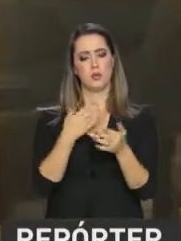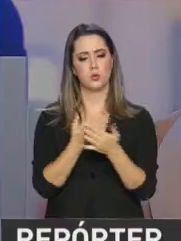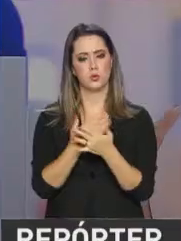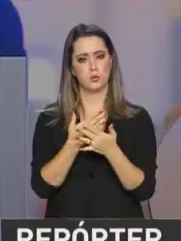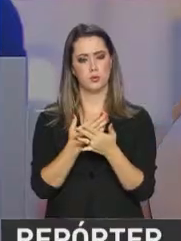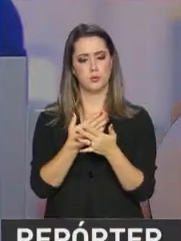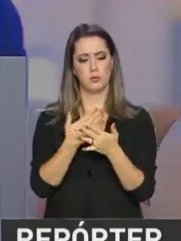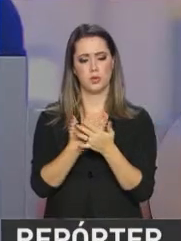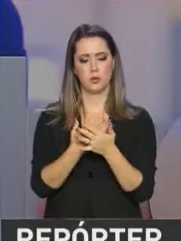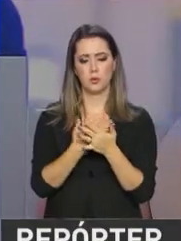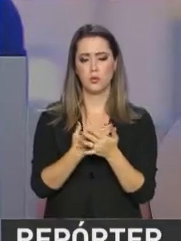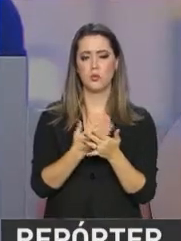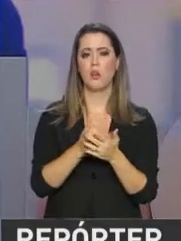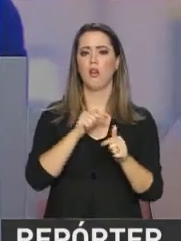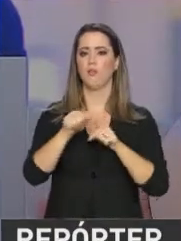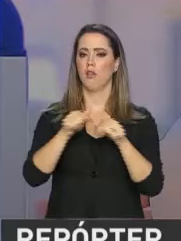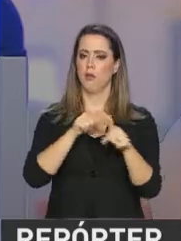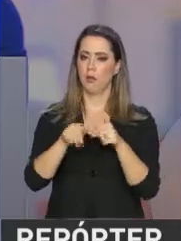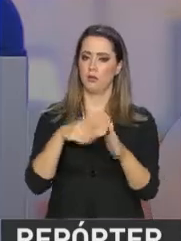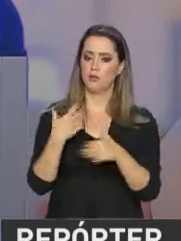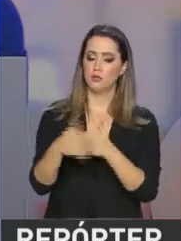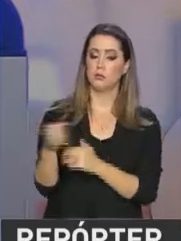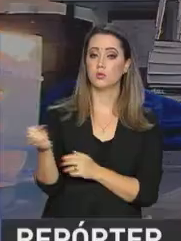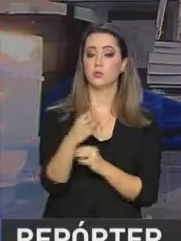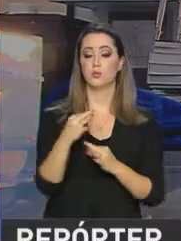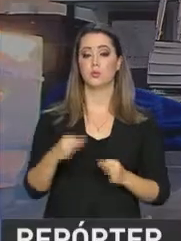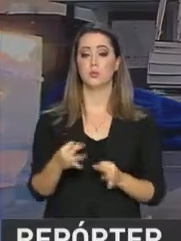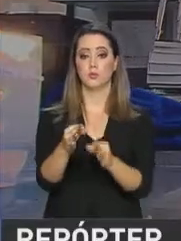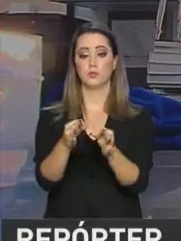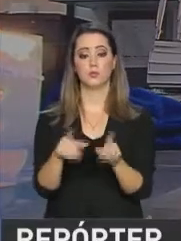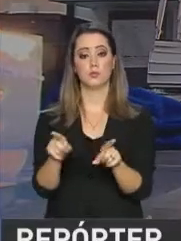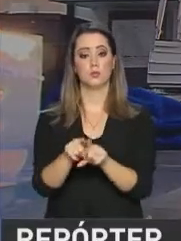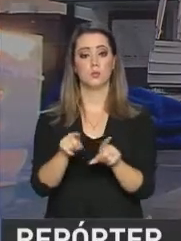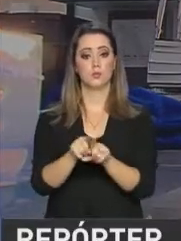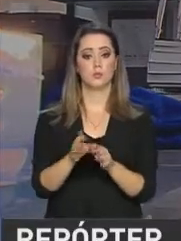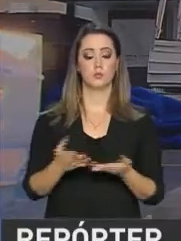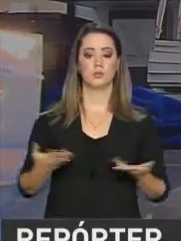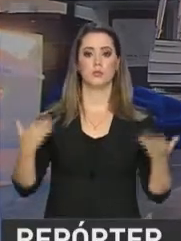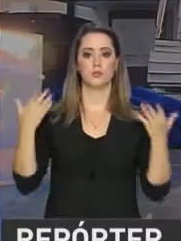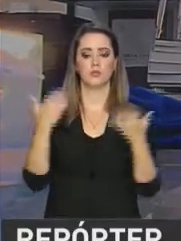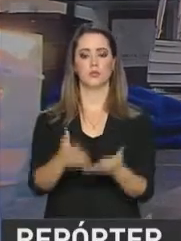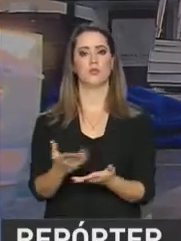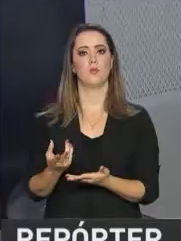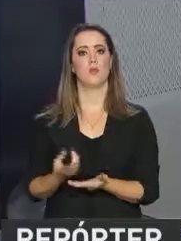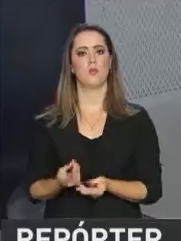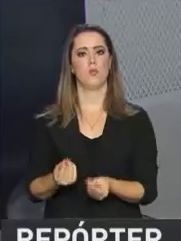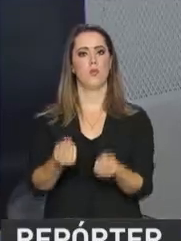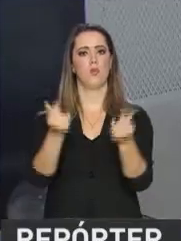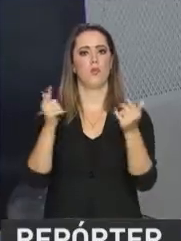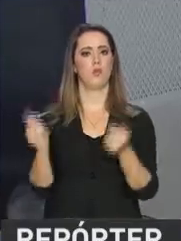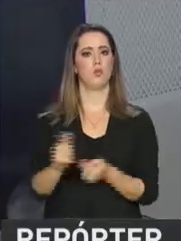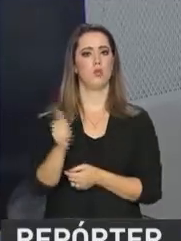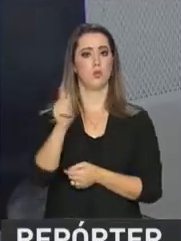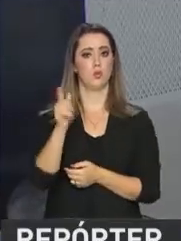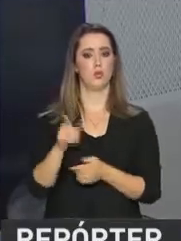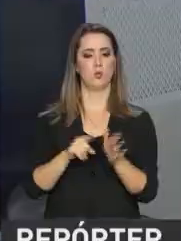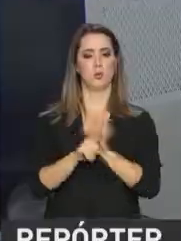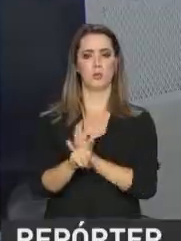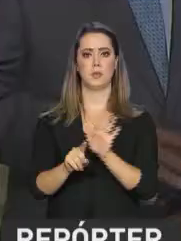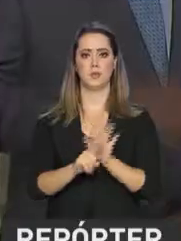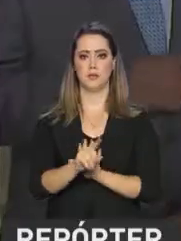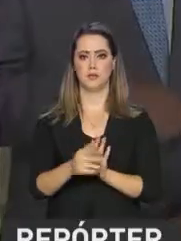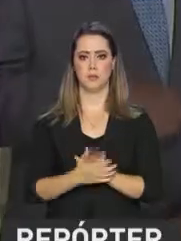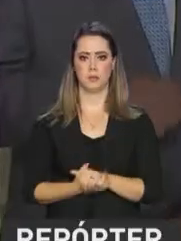em projetos de inovação tecnológica e também participar dos ganhos obtidos com a pesquisa